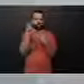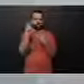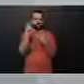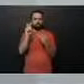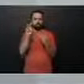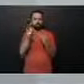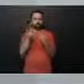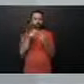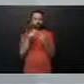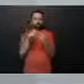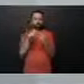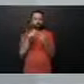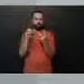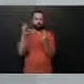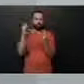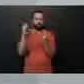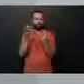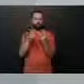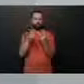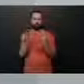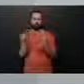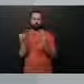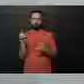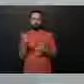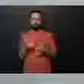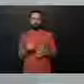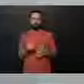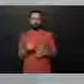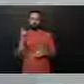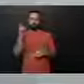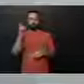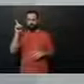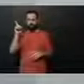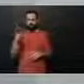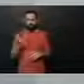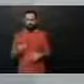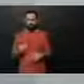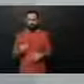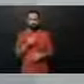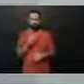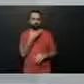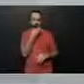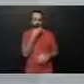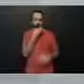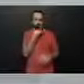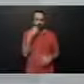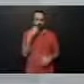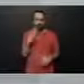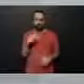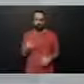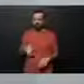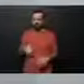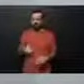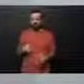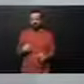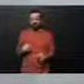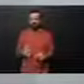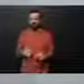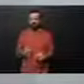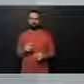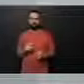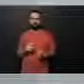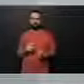é a representação do número 158. Enquanto Felipe colocou 100, olha aqui na minha mão,